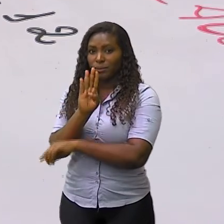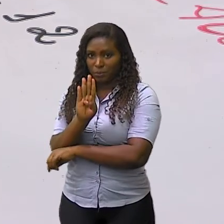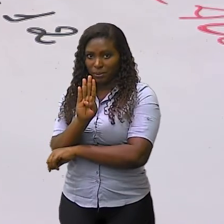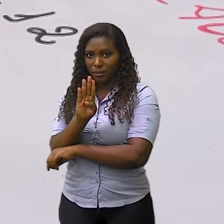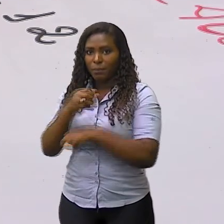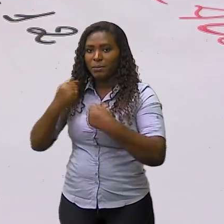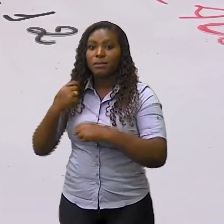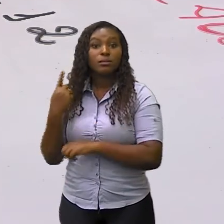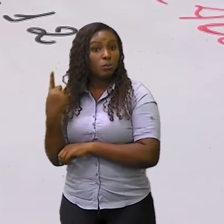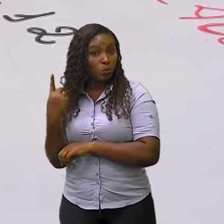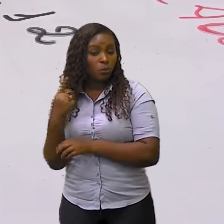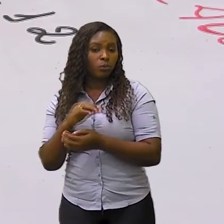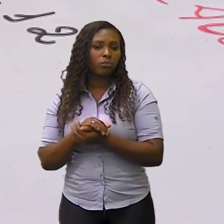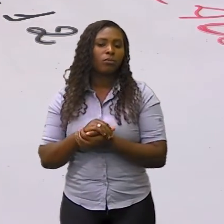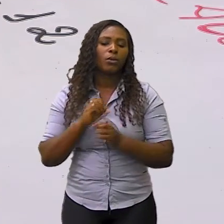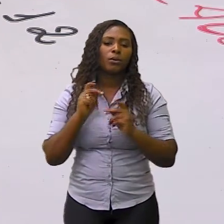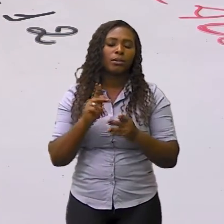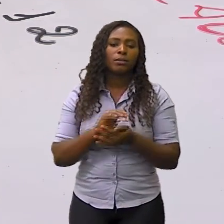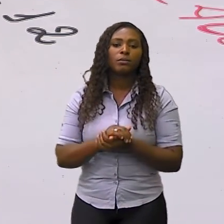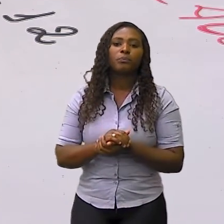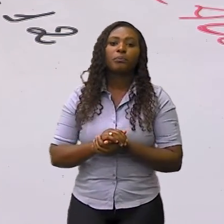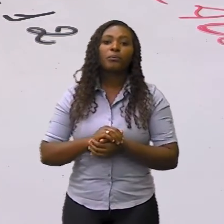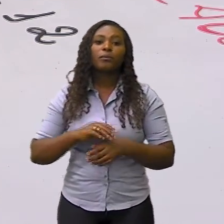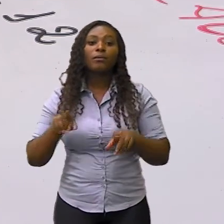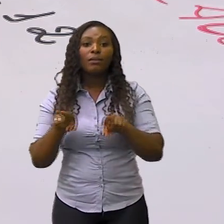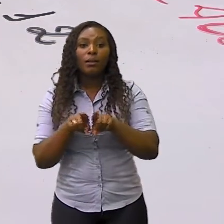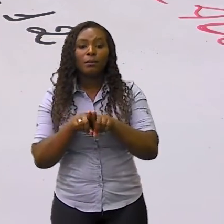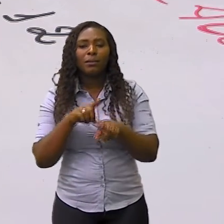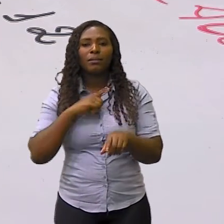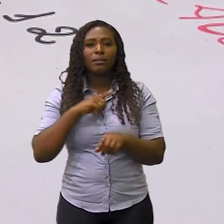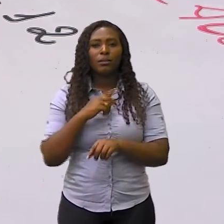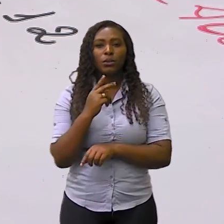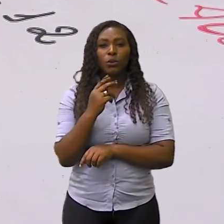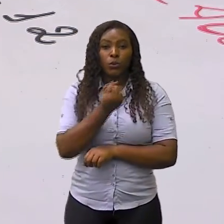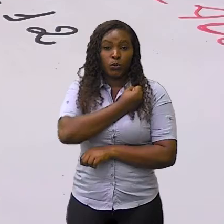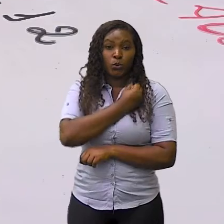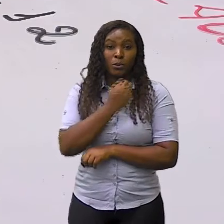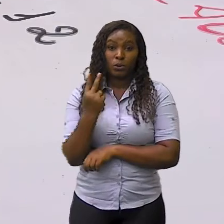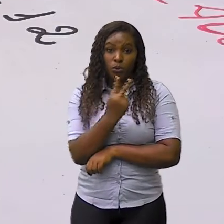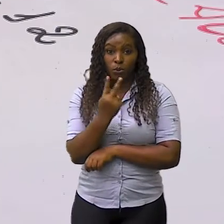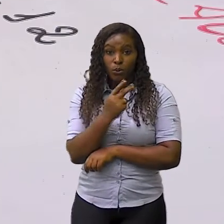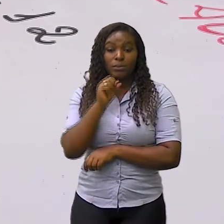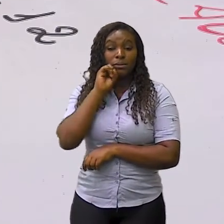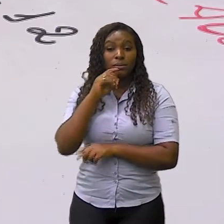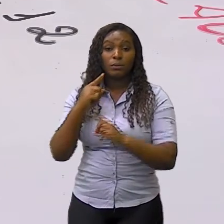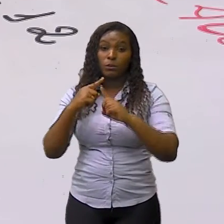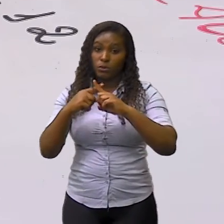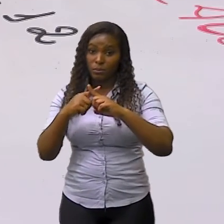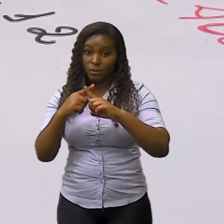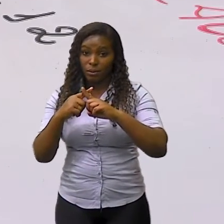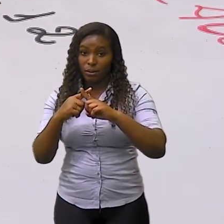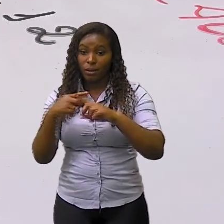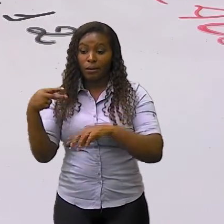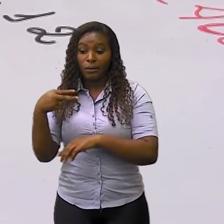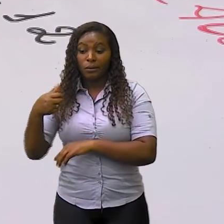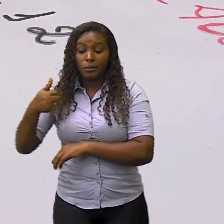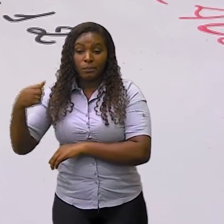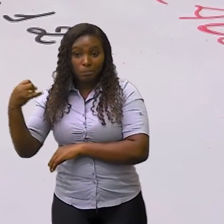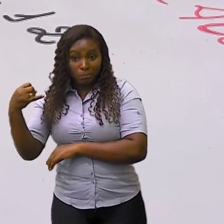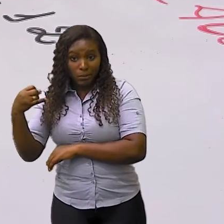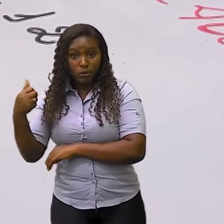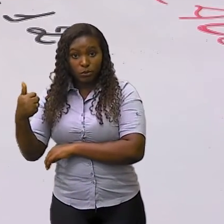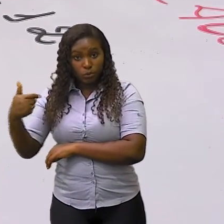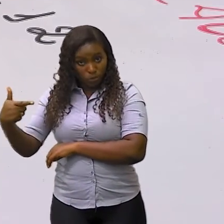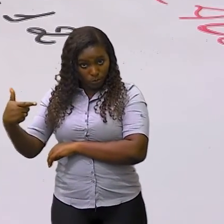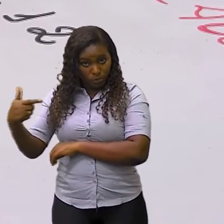fatoração ou eu posso ir pela fórmula de Bhaskara. Agora, pessoal, vai ficar a critério de vocês. Então, nós temos